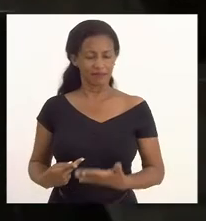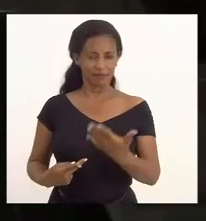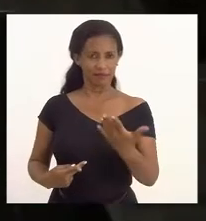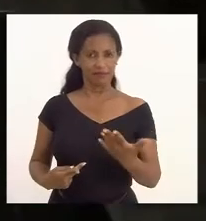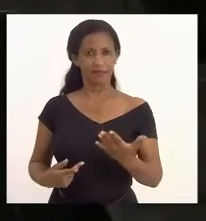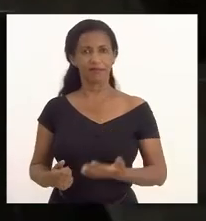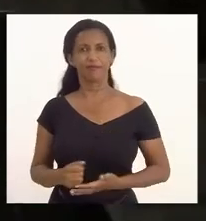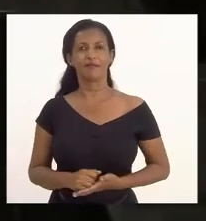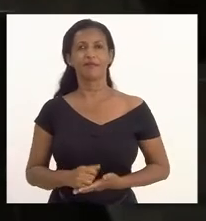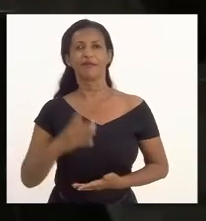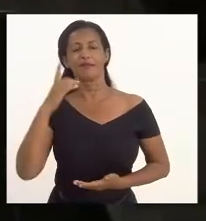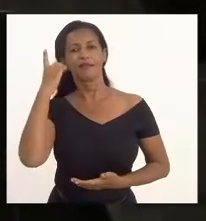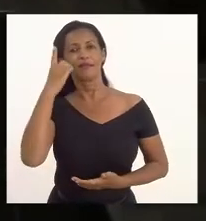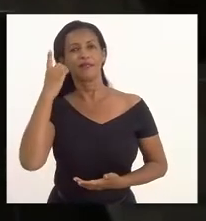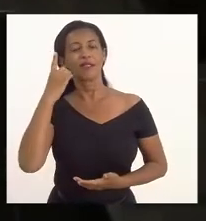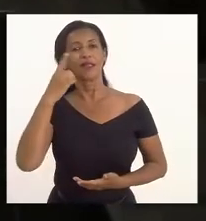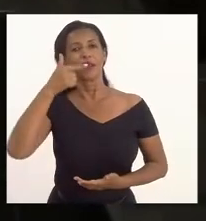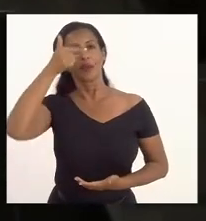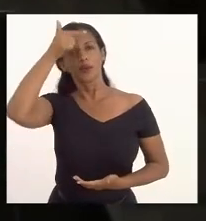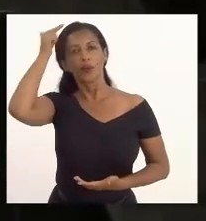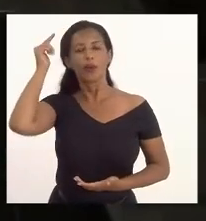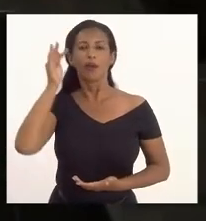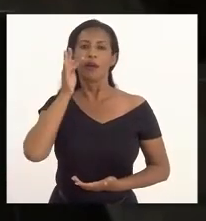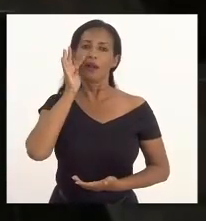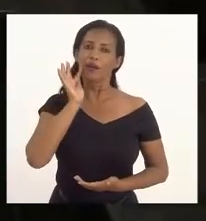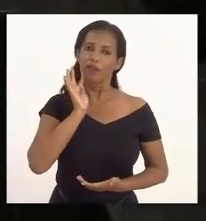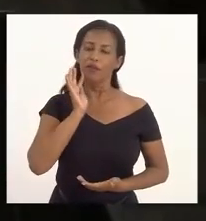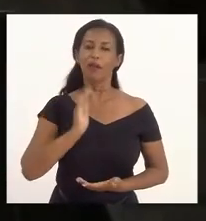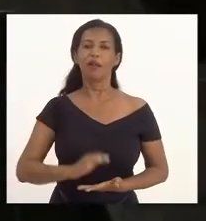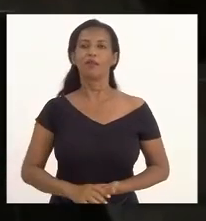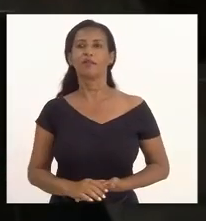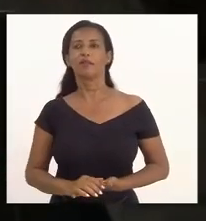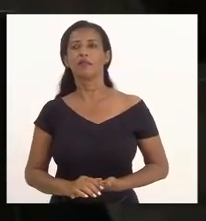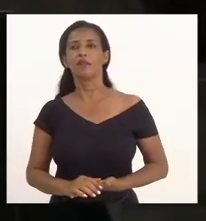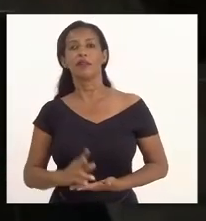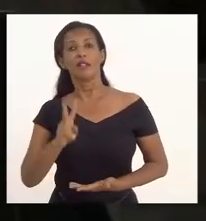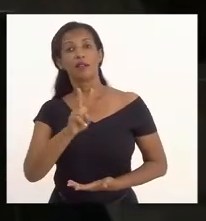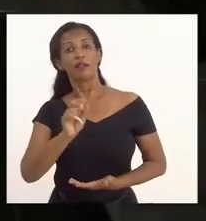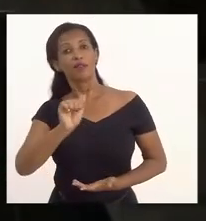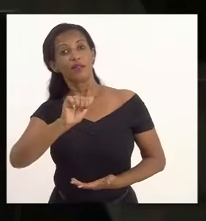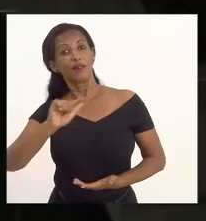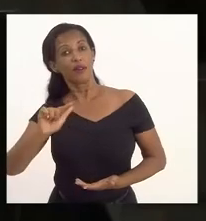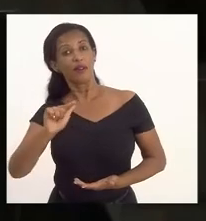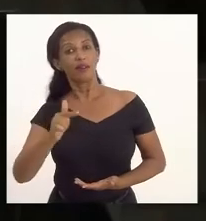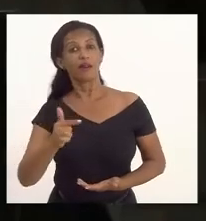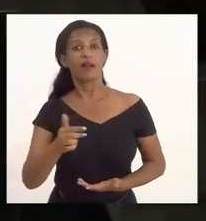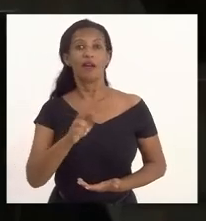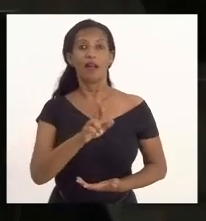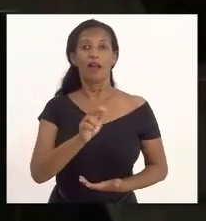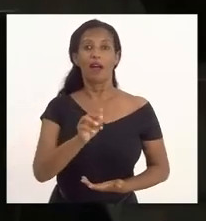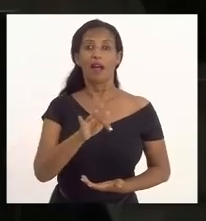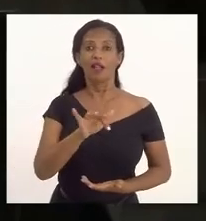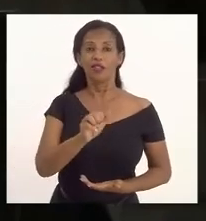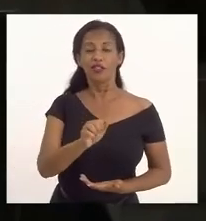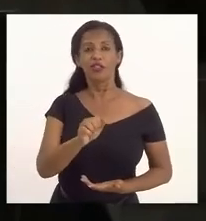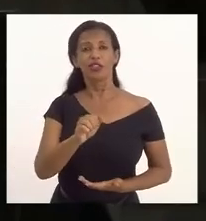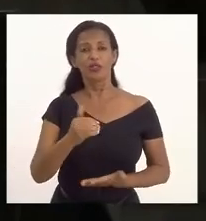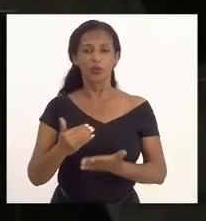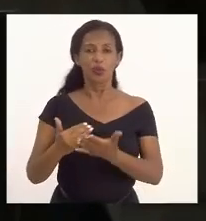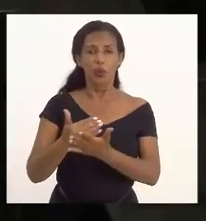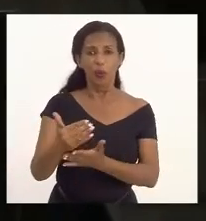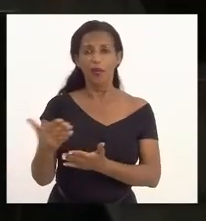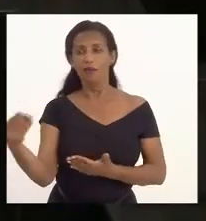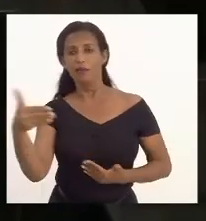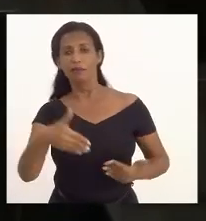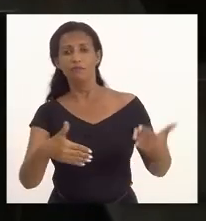Excelência. Deputado Luiz Paulo, deputado Flávio Serafini, deputado Valdo Ceasa, deputados e deputadas que começam a